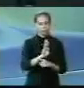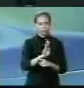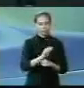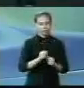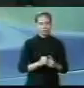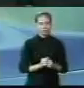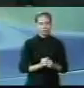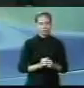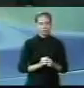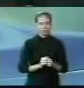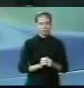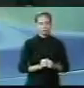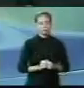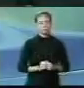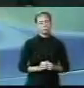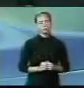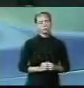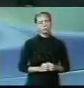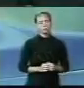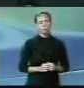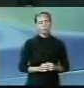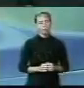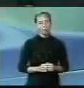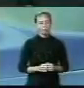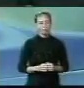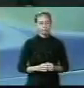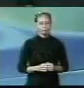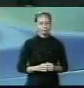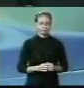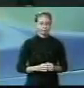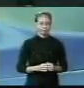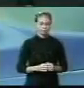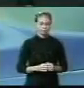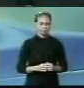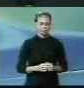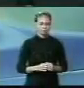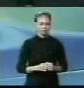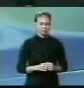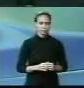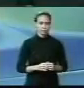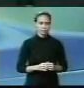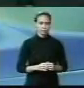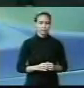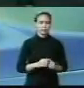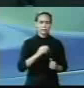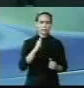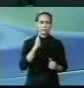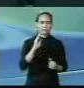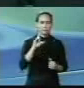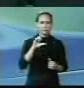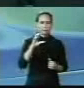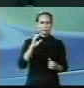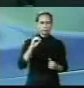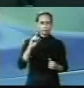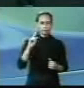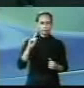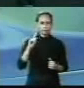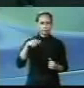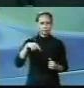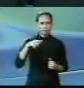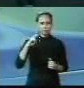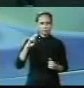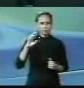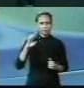um ataque. Uma outra maneira de que um firewall pode agir é bloqueando endereços. Um determinado endereço que o gerente da